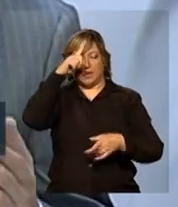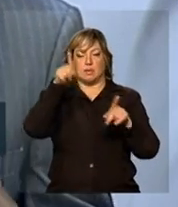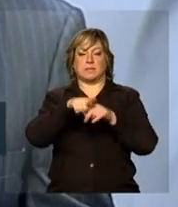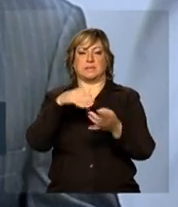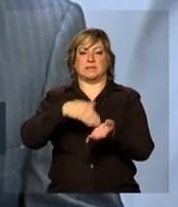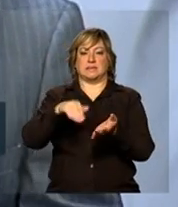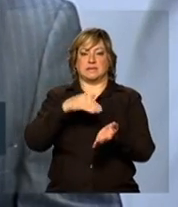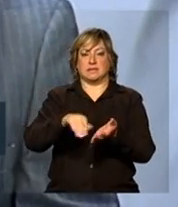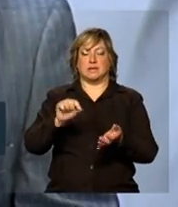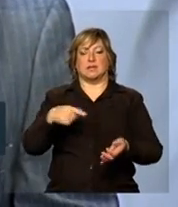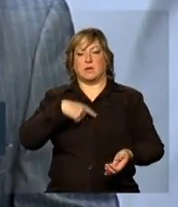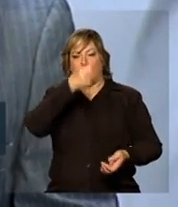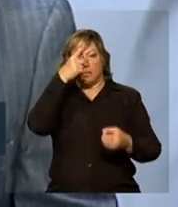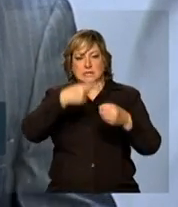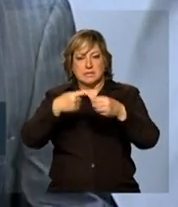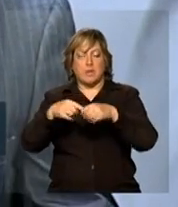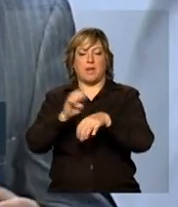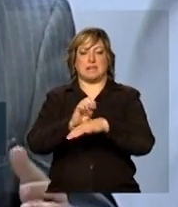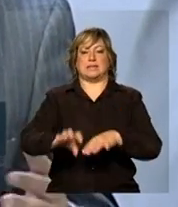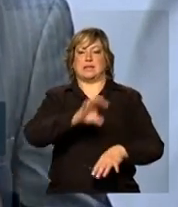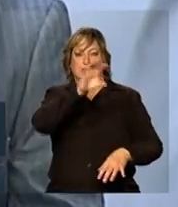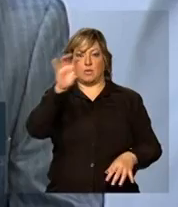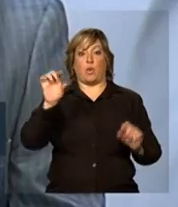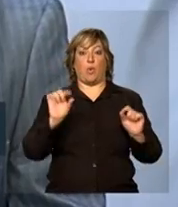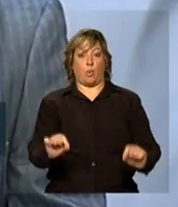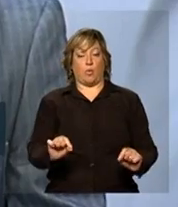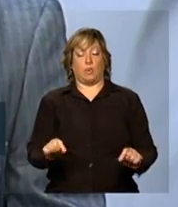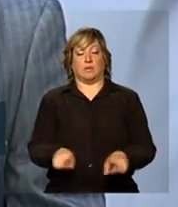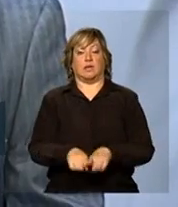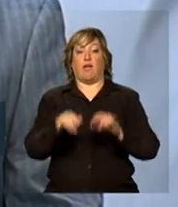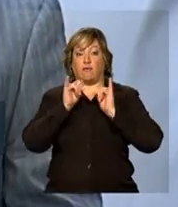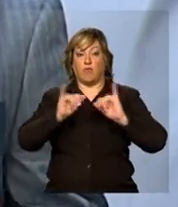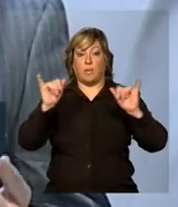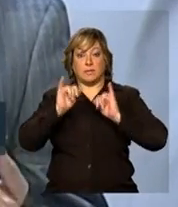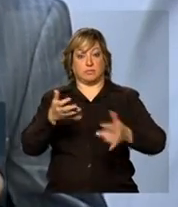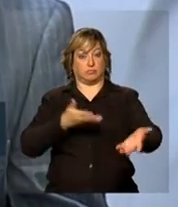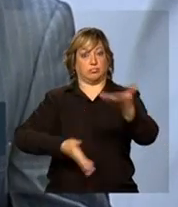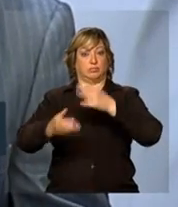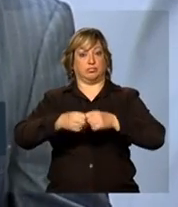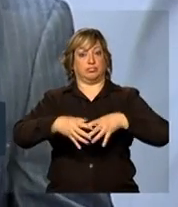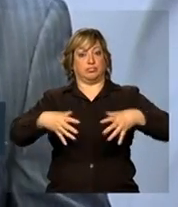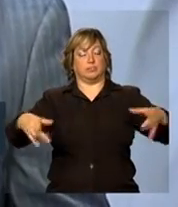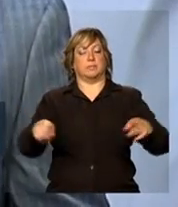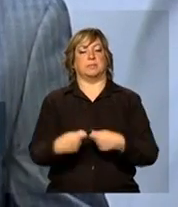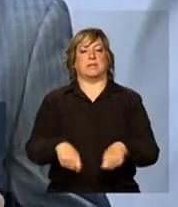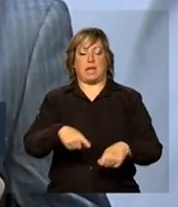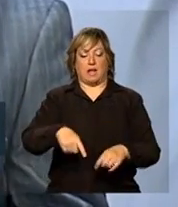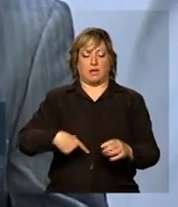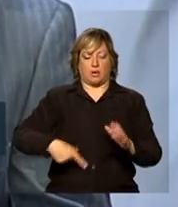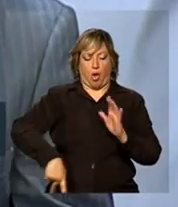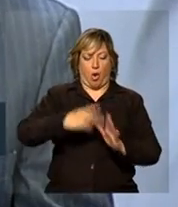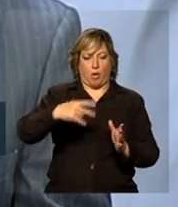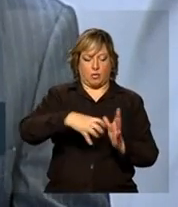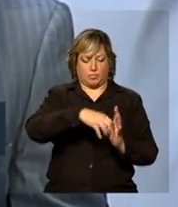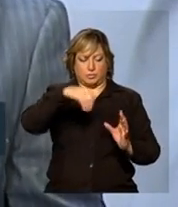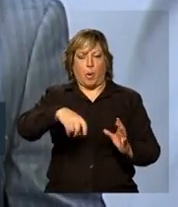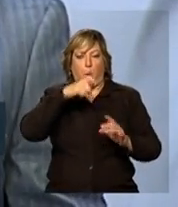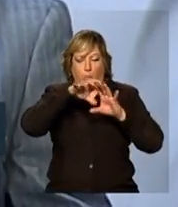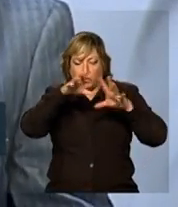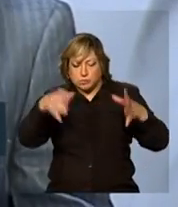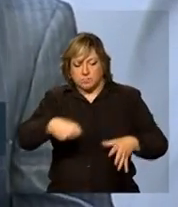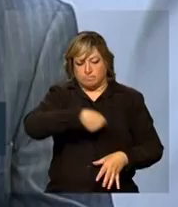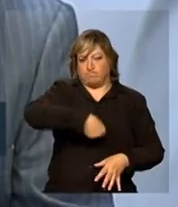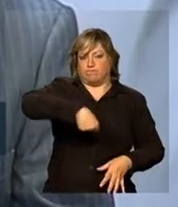Municipal, entre o hospital e a Secretaria Estadual, porque o fluxo de informação tem que melhorar para o órgão ser transplantado da forma correta, para o registro da